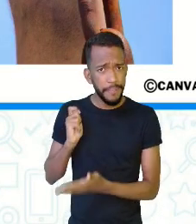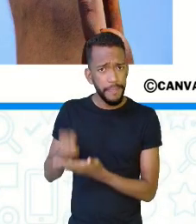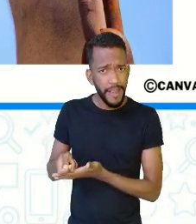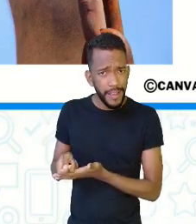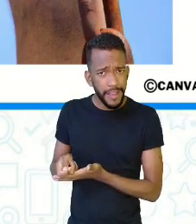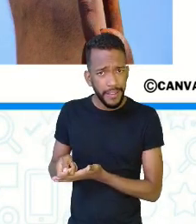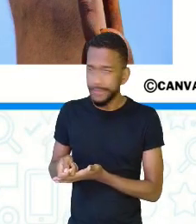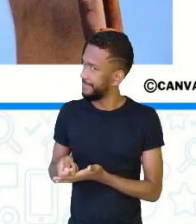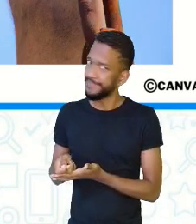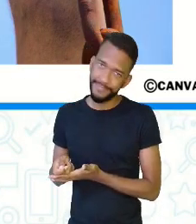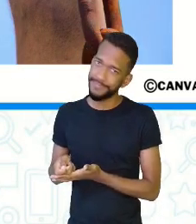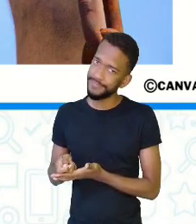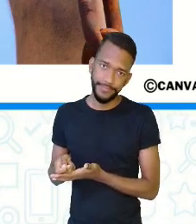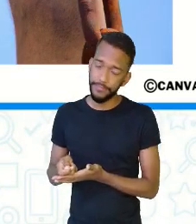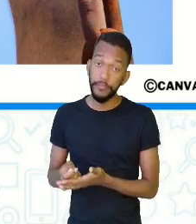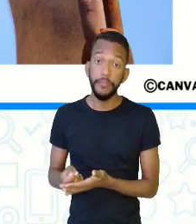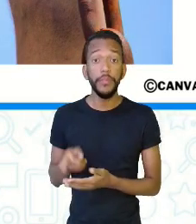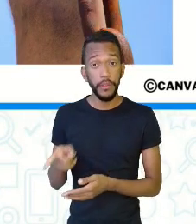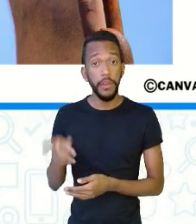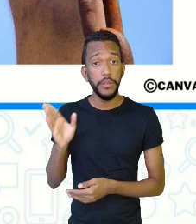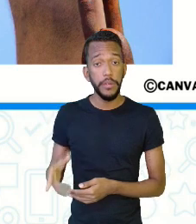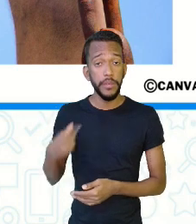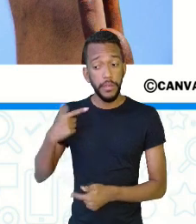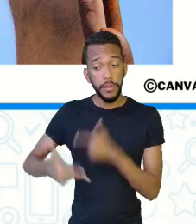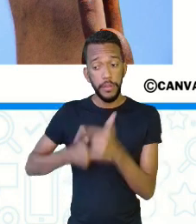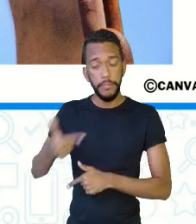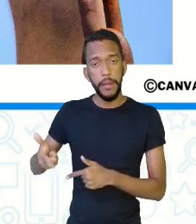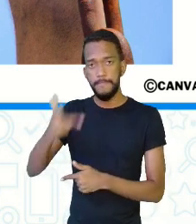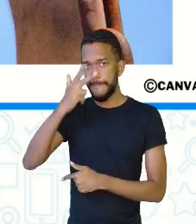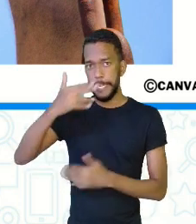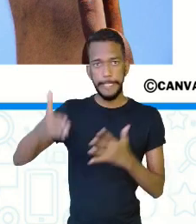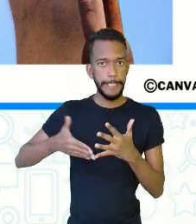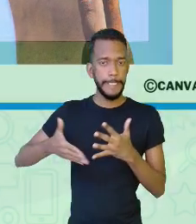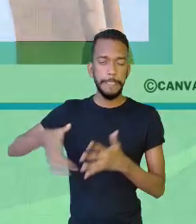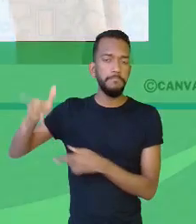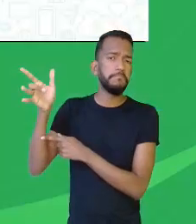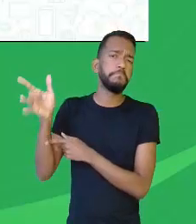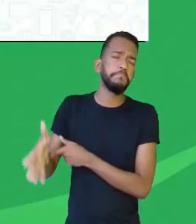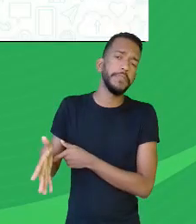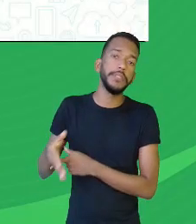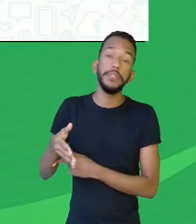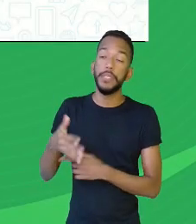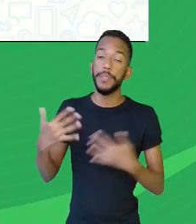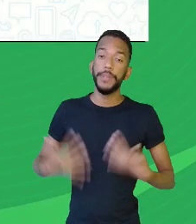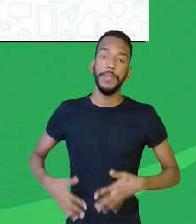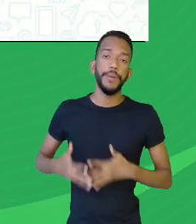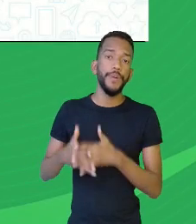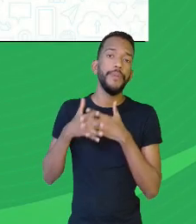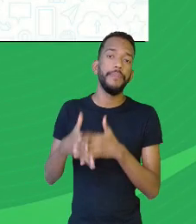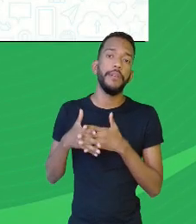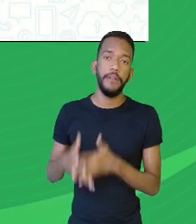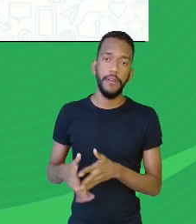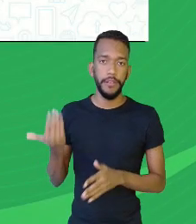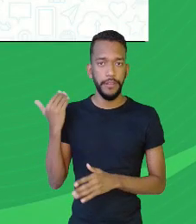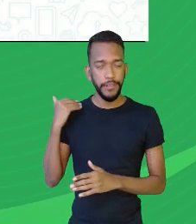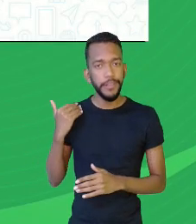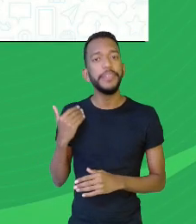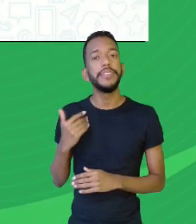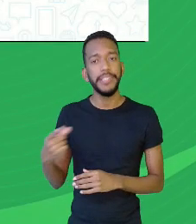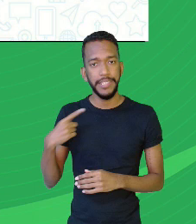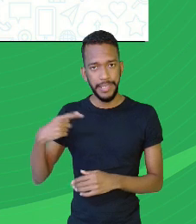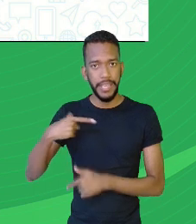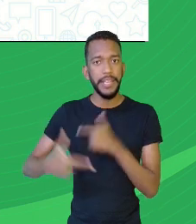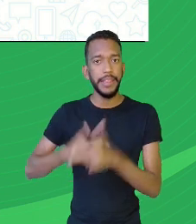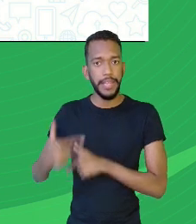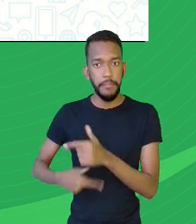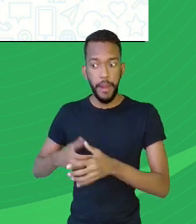esse trabalho? Não. As condições de trabalho eram muito complicadas nesse período. Existia um